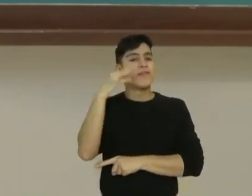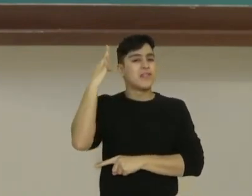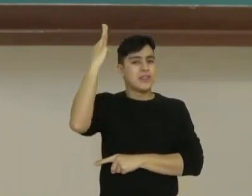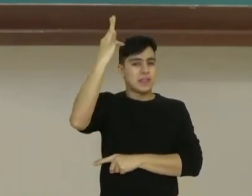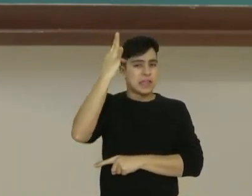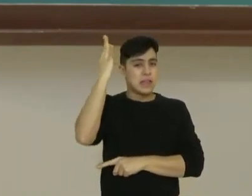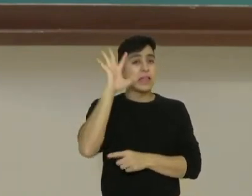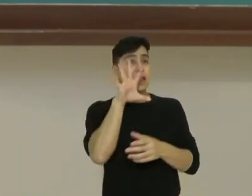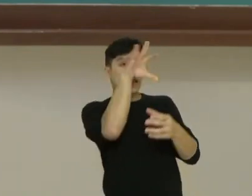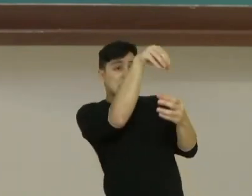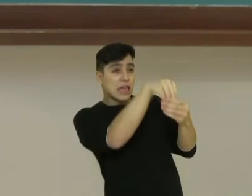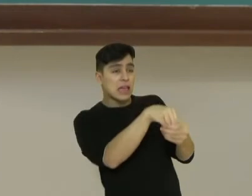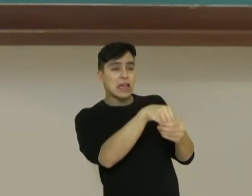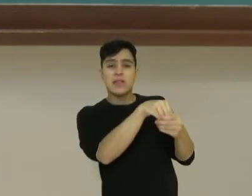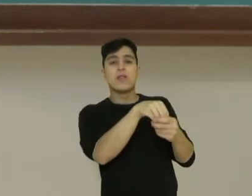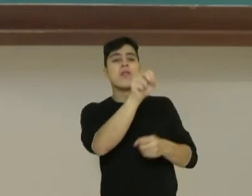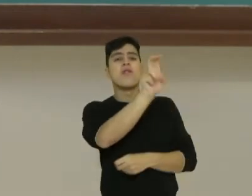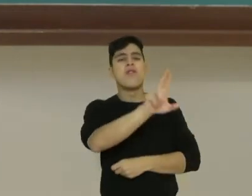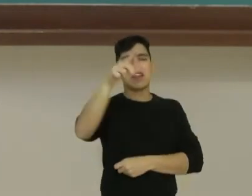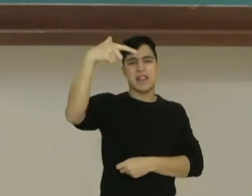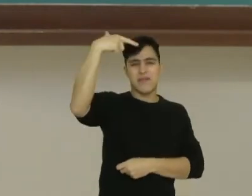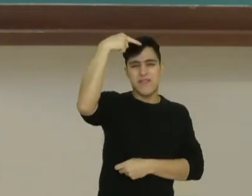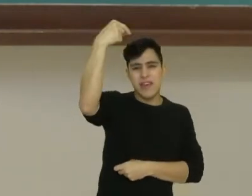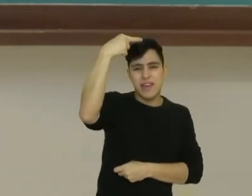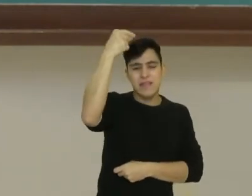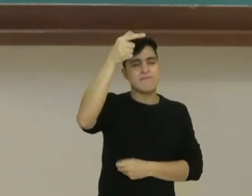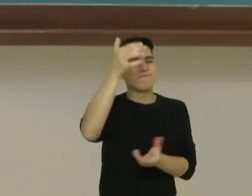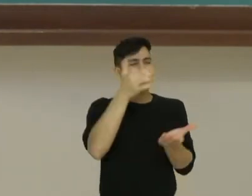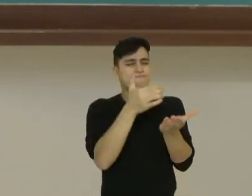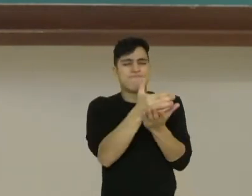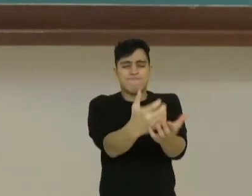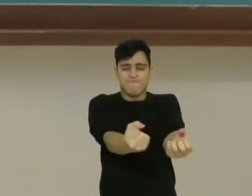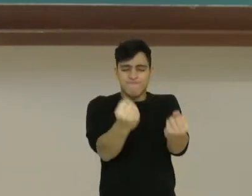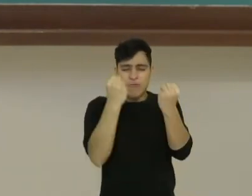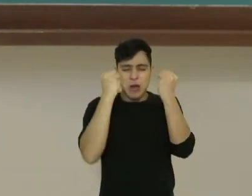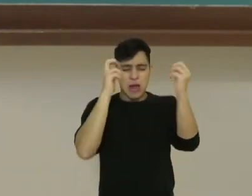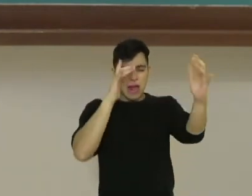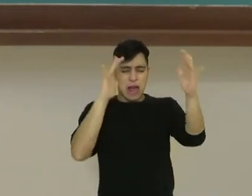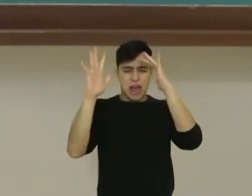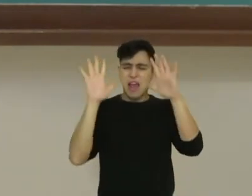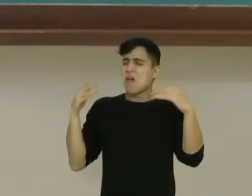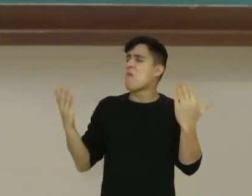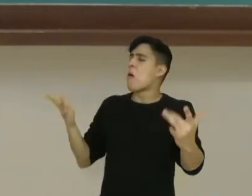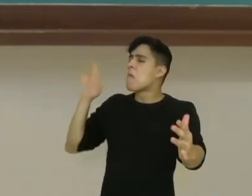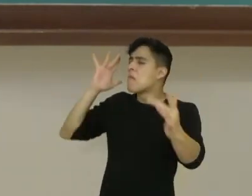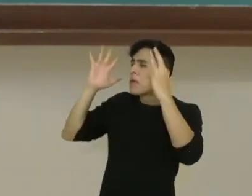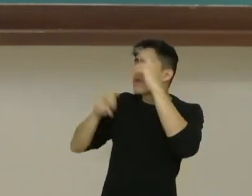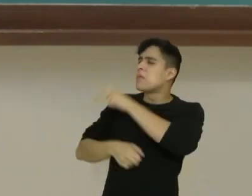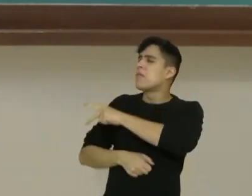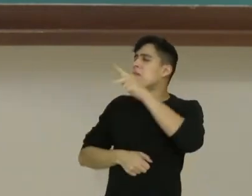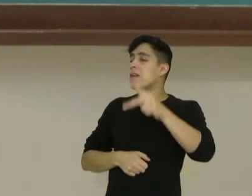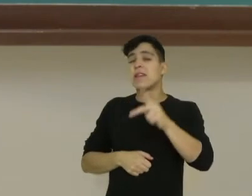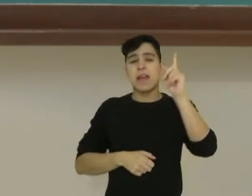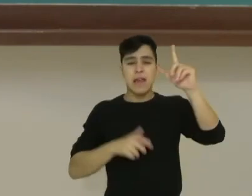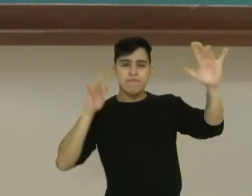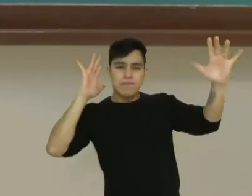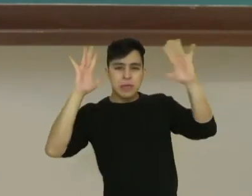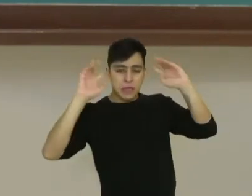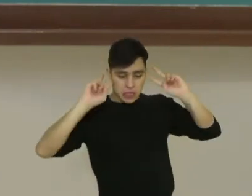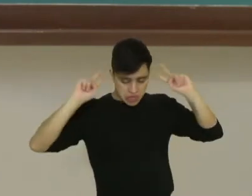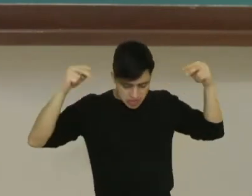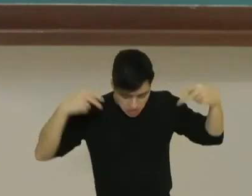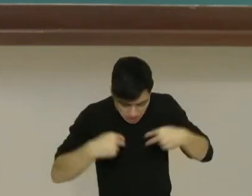nas universidades, esse pensamento vai passar a estar presente. Que pensamento, professora Rosilda? Pensamento